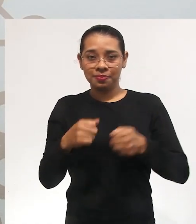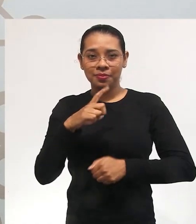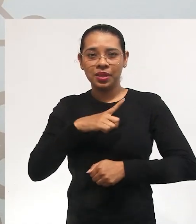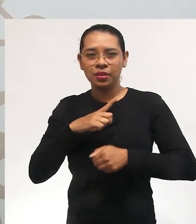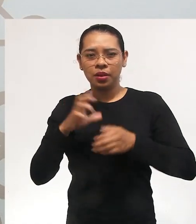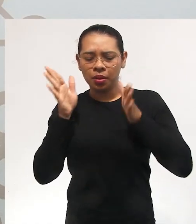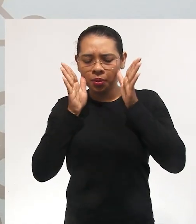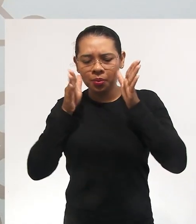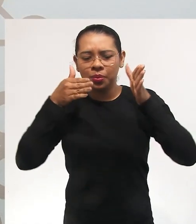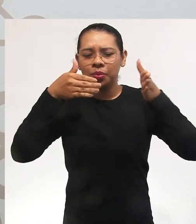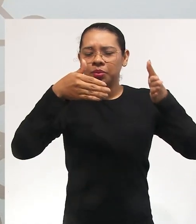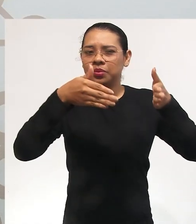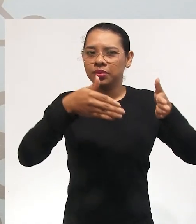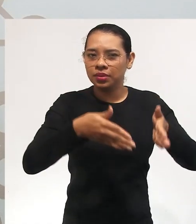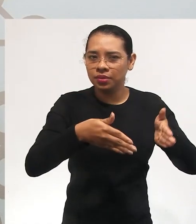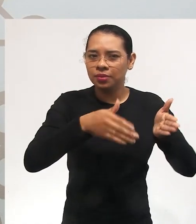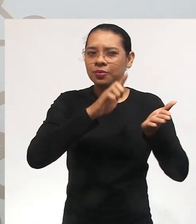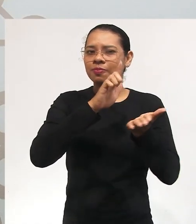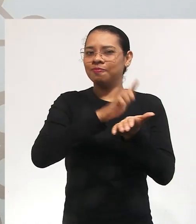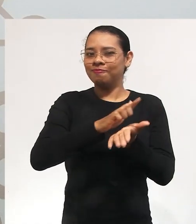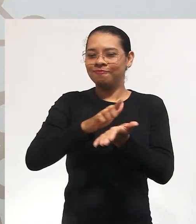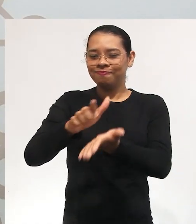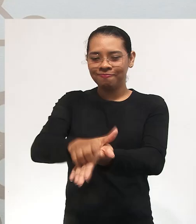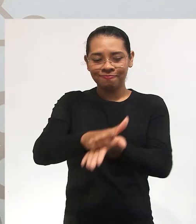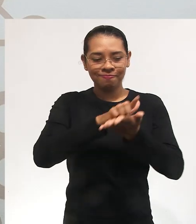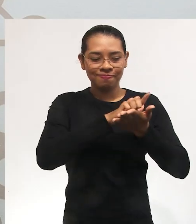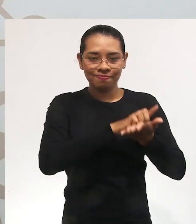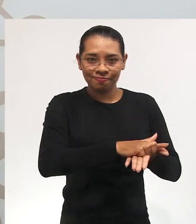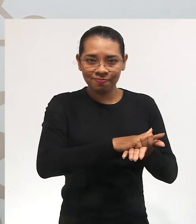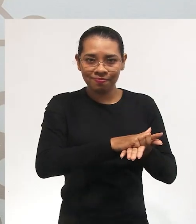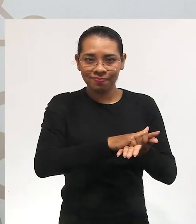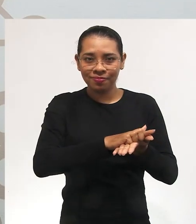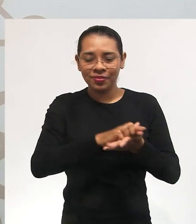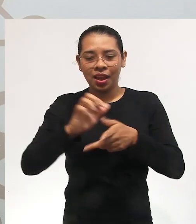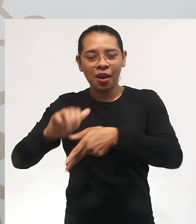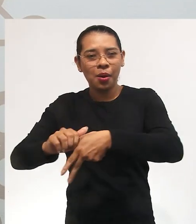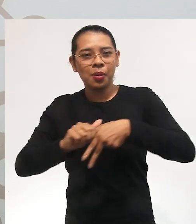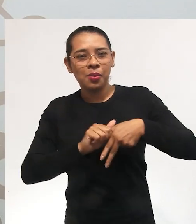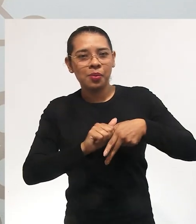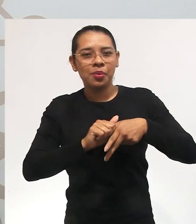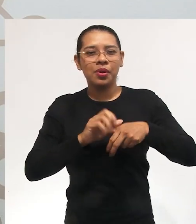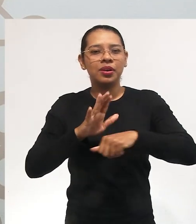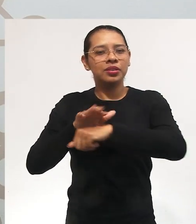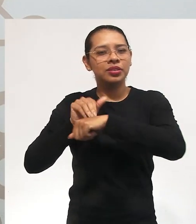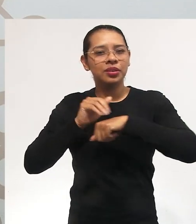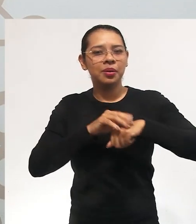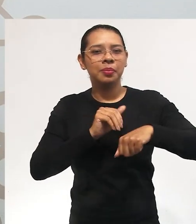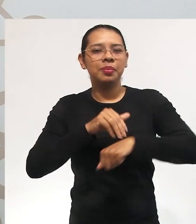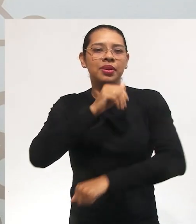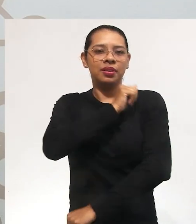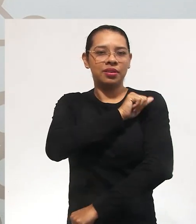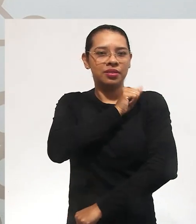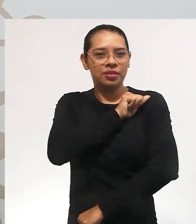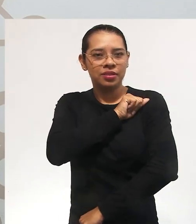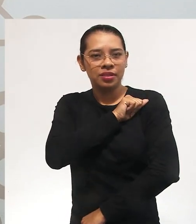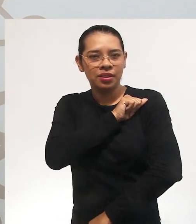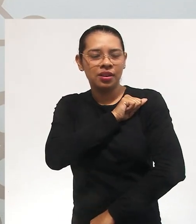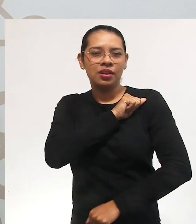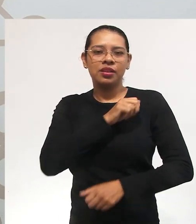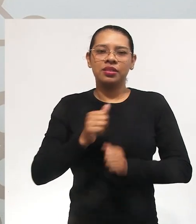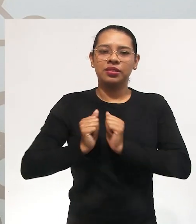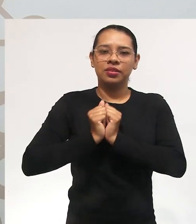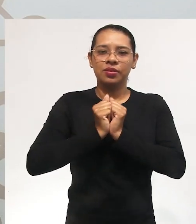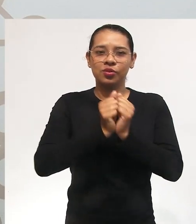isso esse olhar de análise linguística, de pegar o texto, fazer o aluno refletir sobre a escrita, ele mesmo